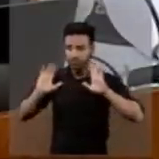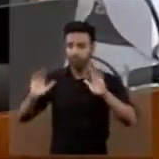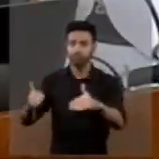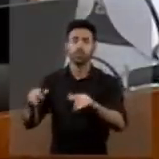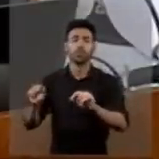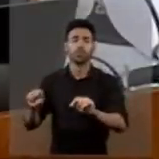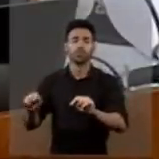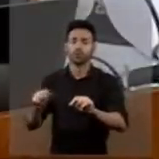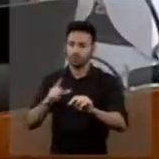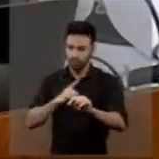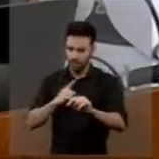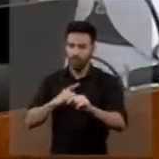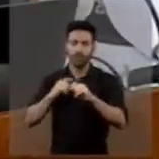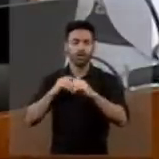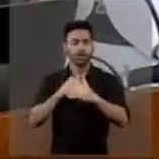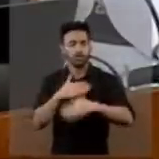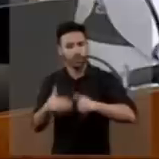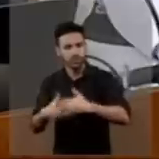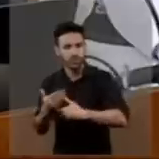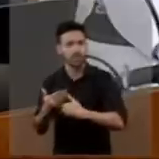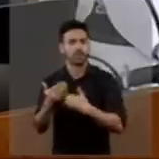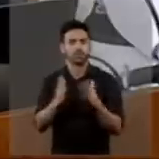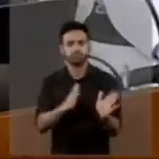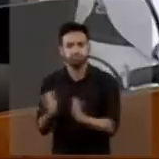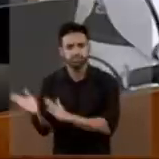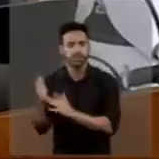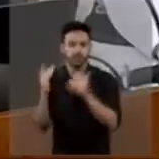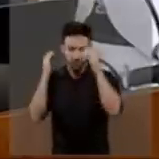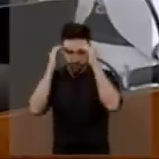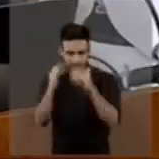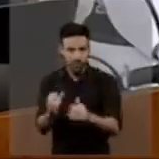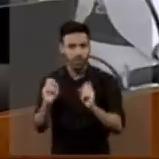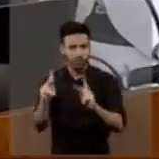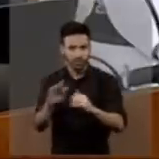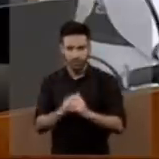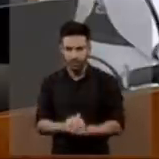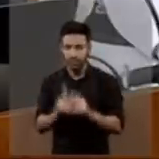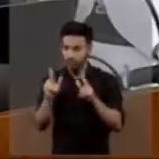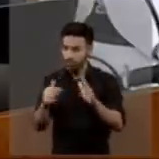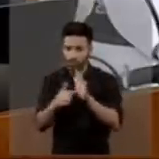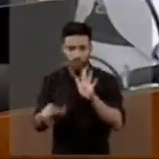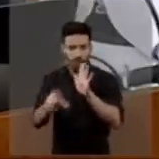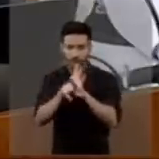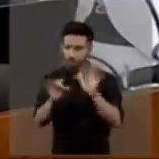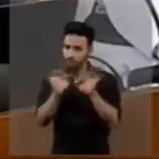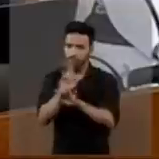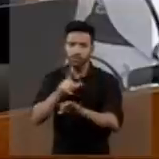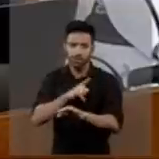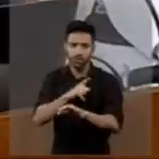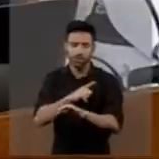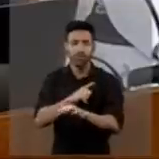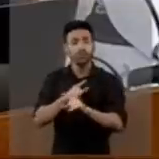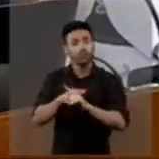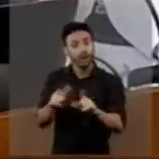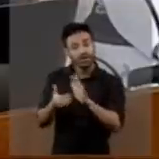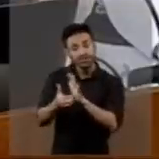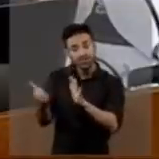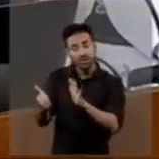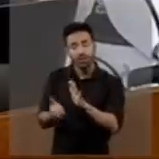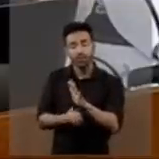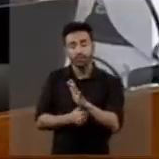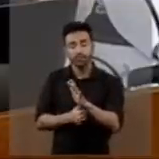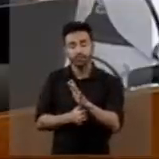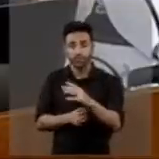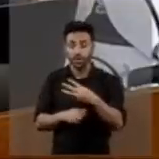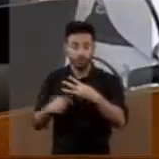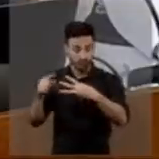há o devido processo legal, com o legislador suplantou isso, só com a exclusão, 3